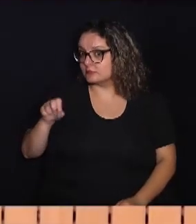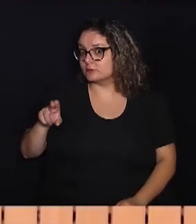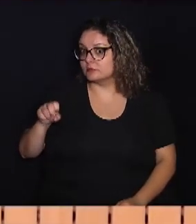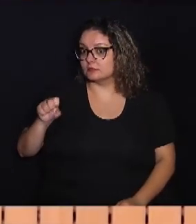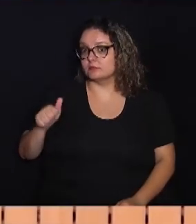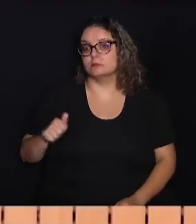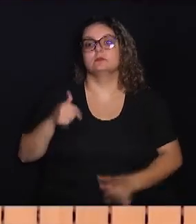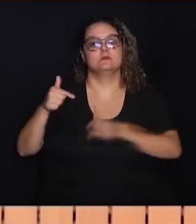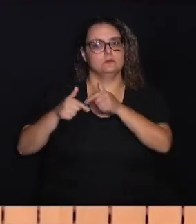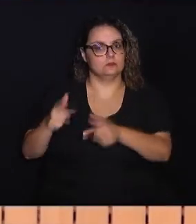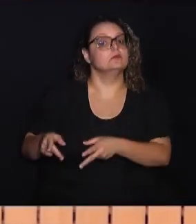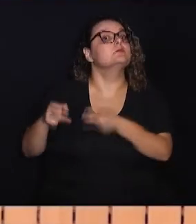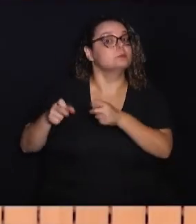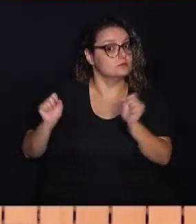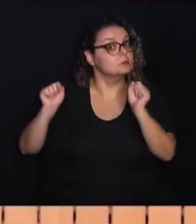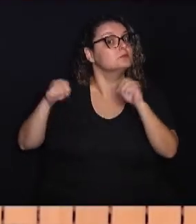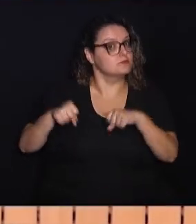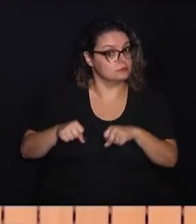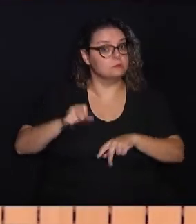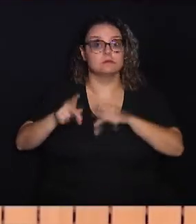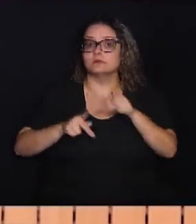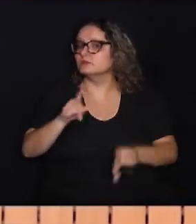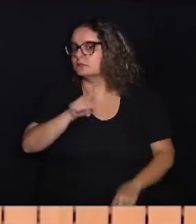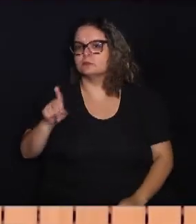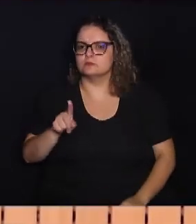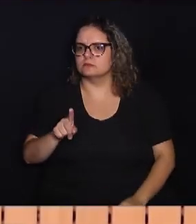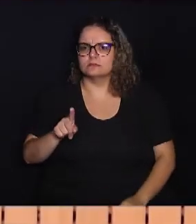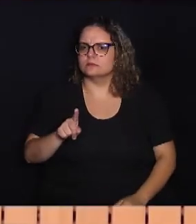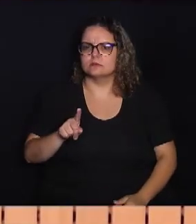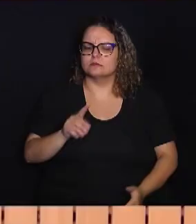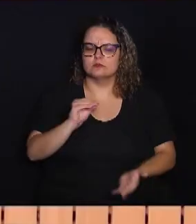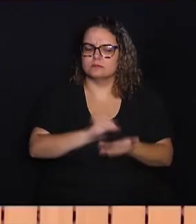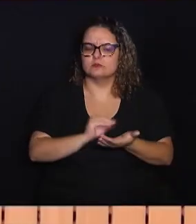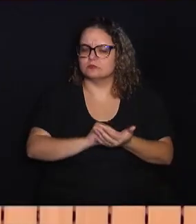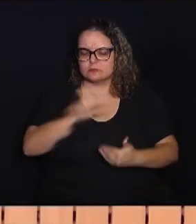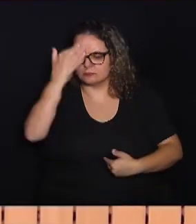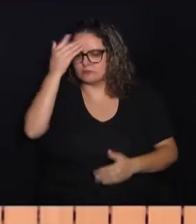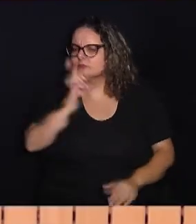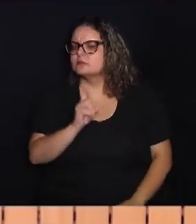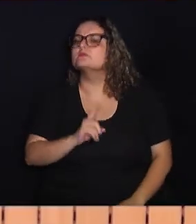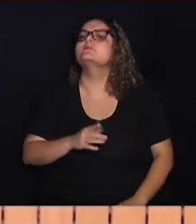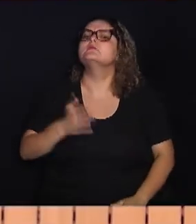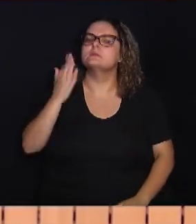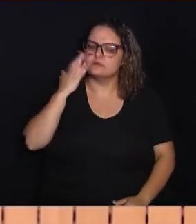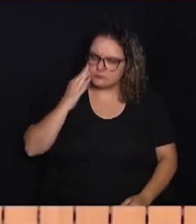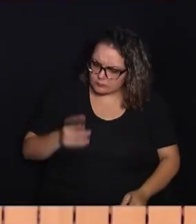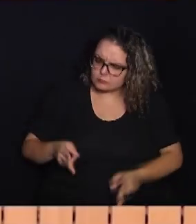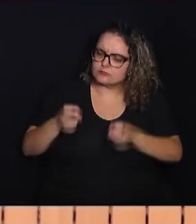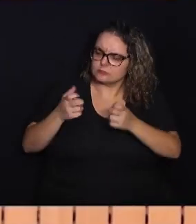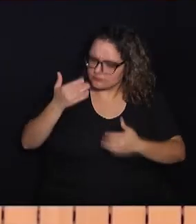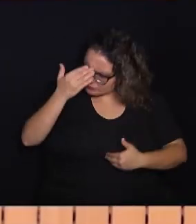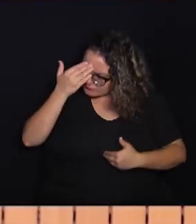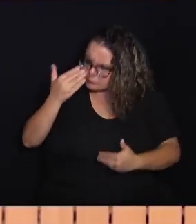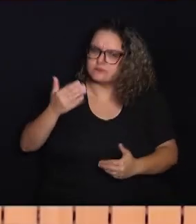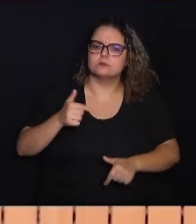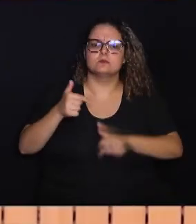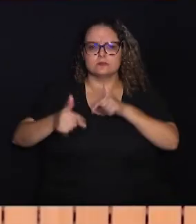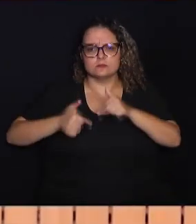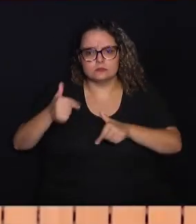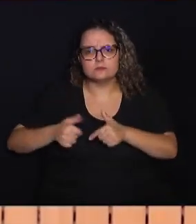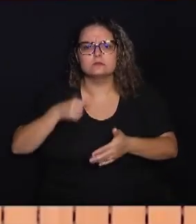trabalha é reconhecido sim que o povo não é ingrato sabe reconhecer aqueles que se dedicam que trabalham e